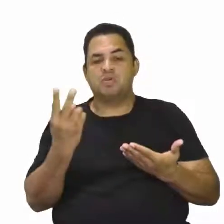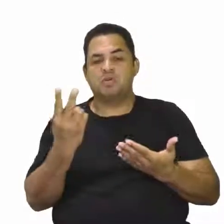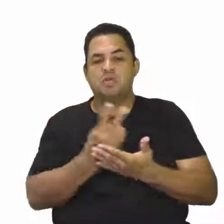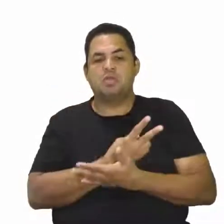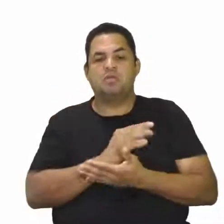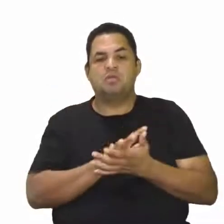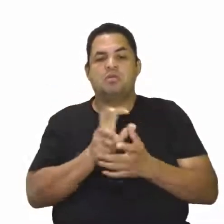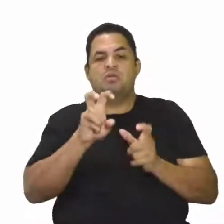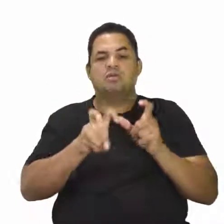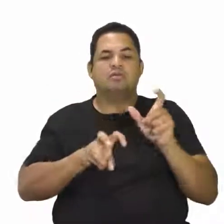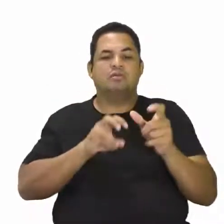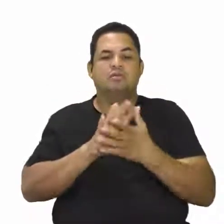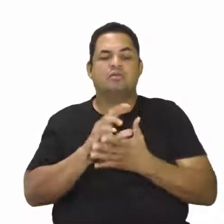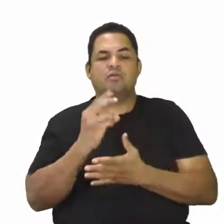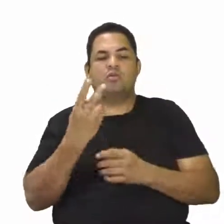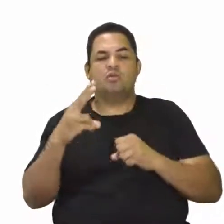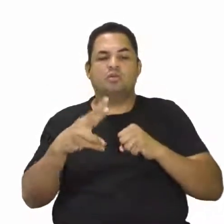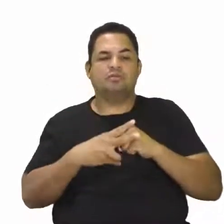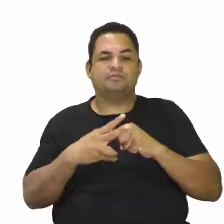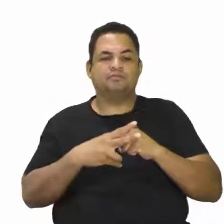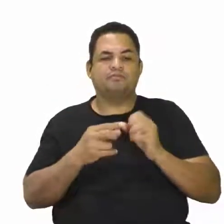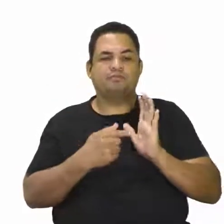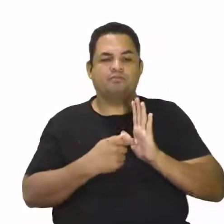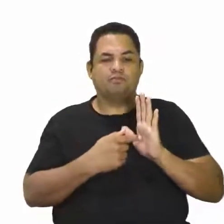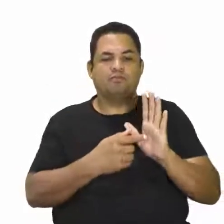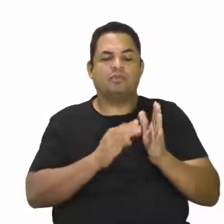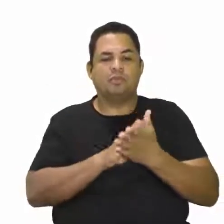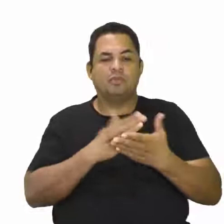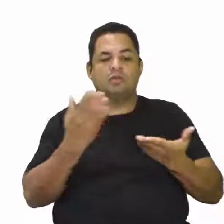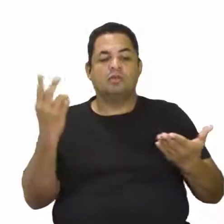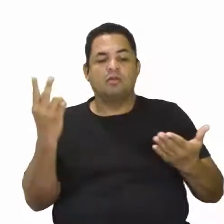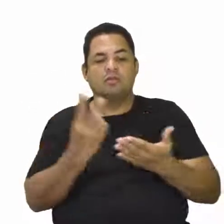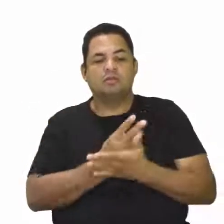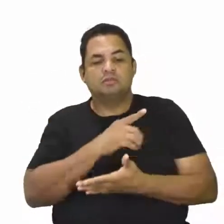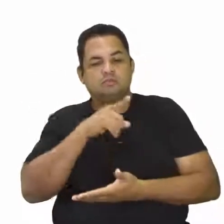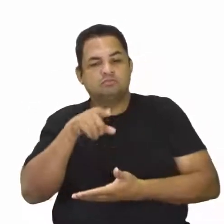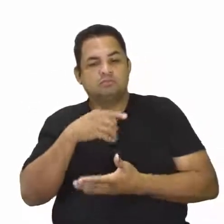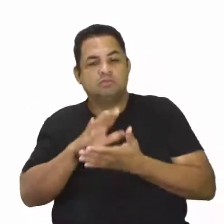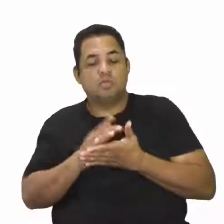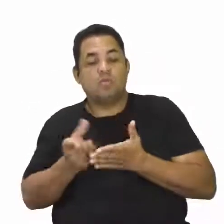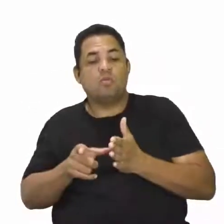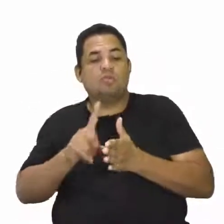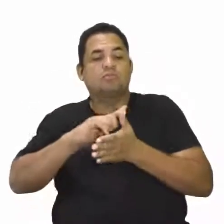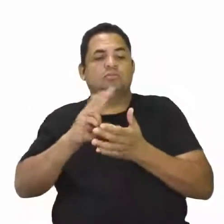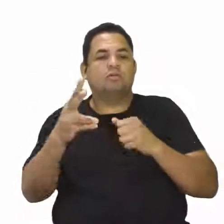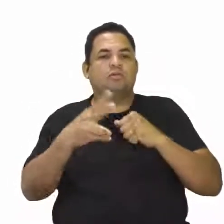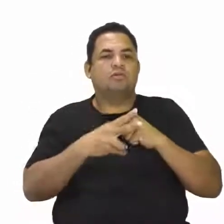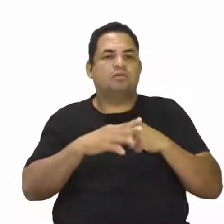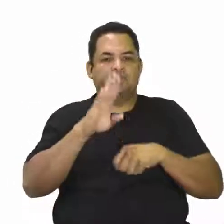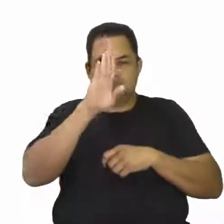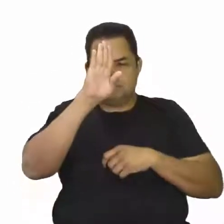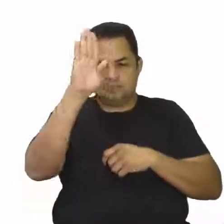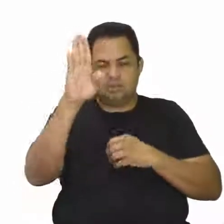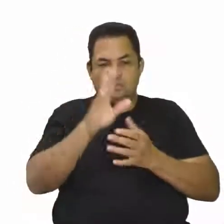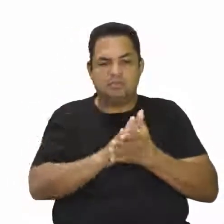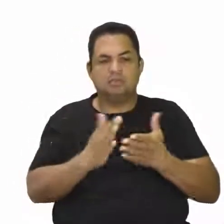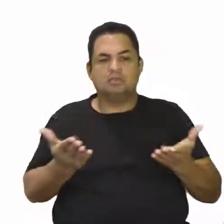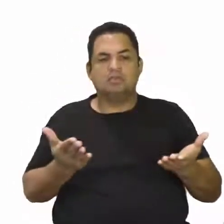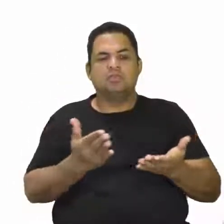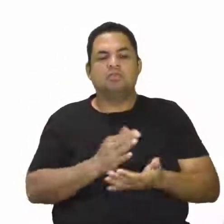verbo. Ele expressa uma ação simultânea ou anterior ao verbo principal.